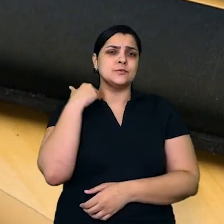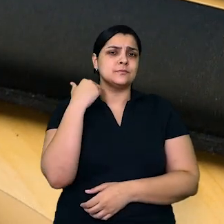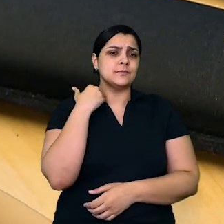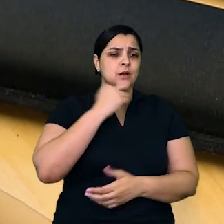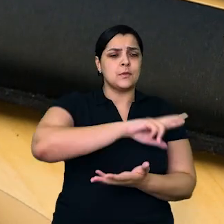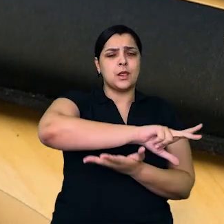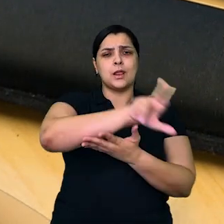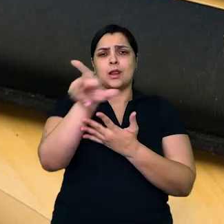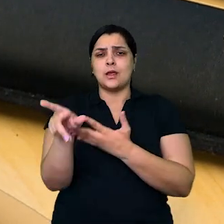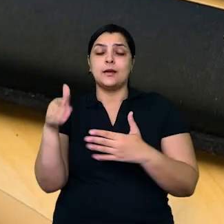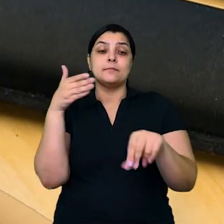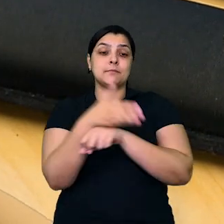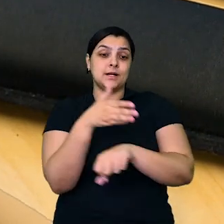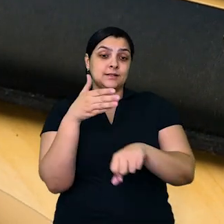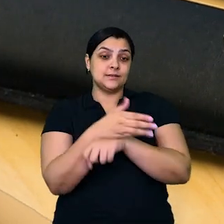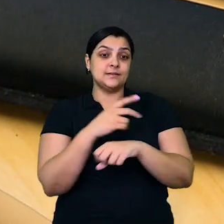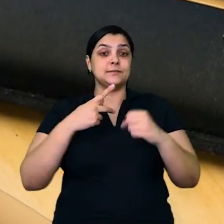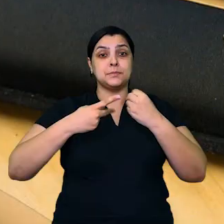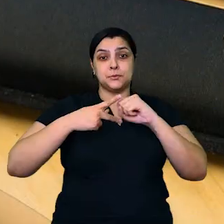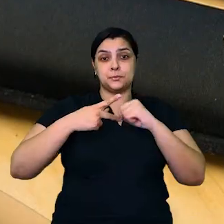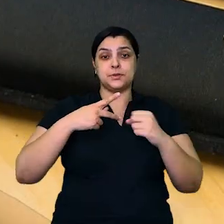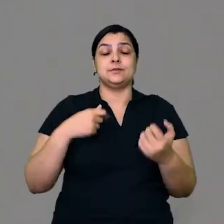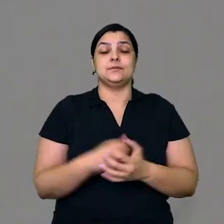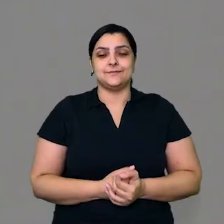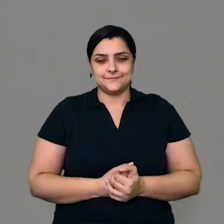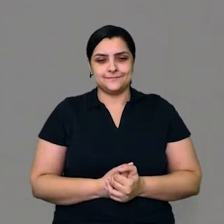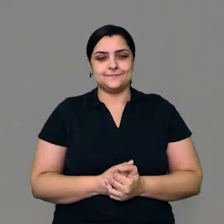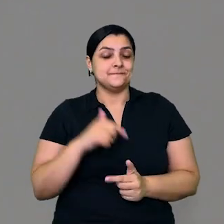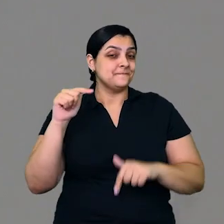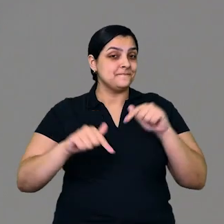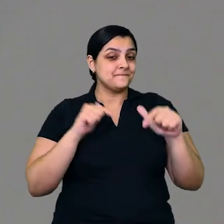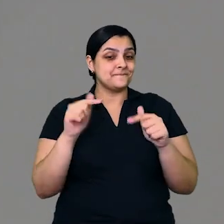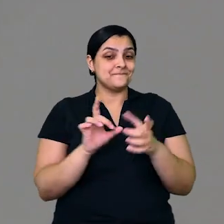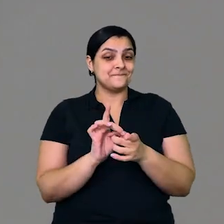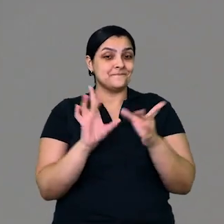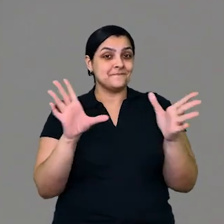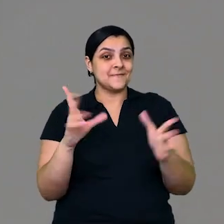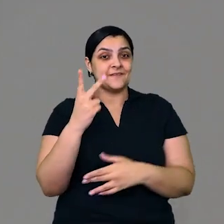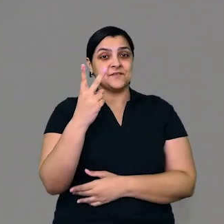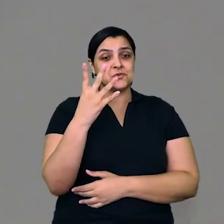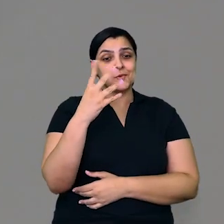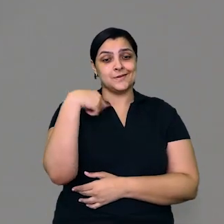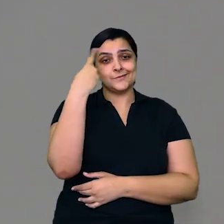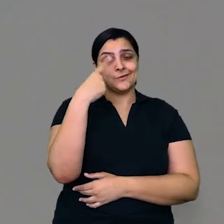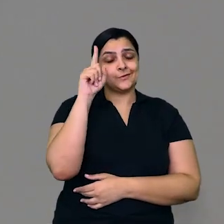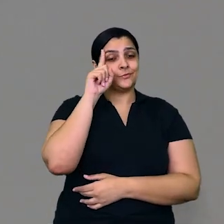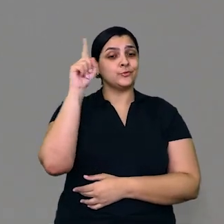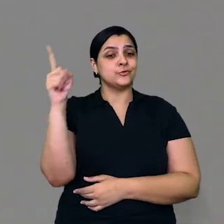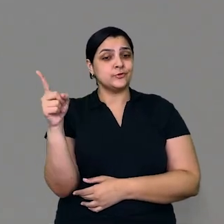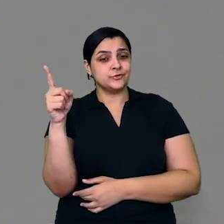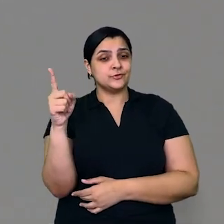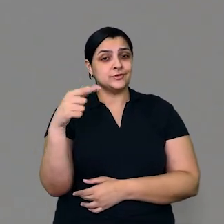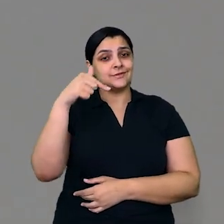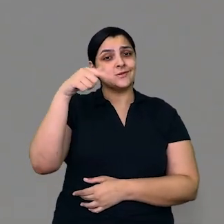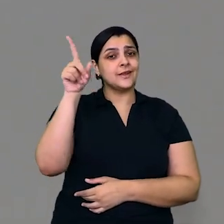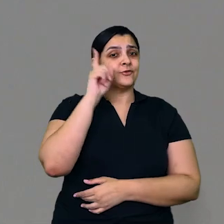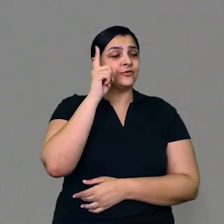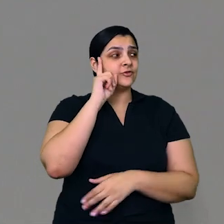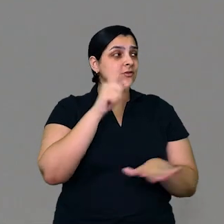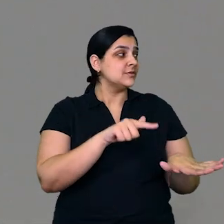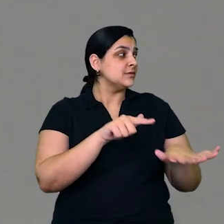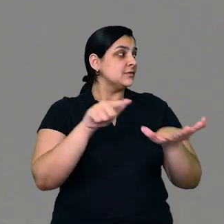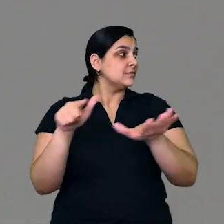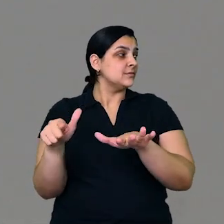instituições bancárias participantes do Pix no Brasil. O serviço está disponível 24 horas por dia, nos 7 dias